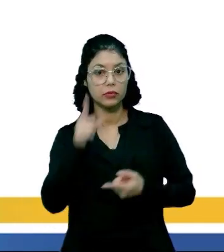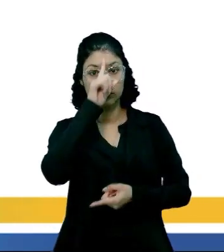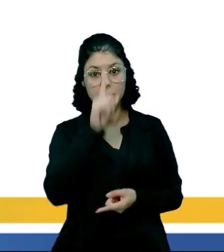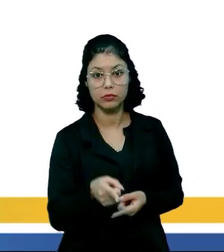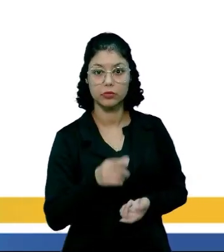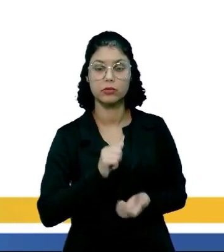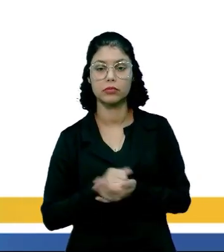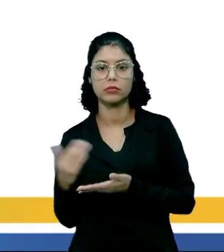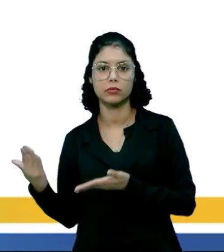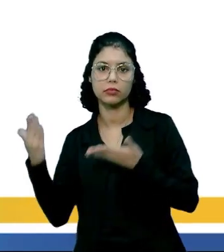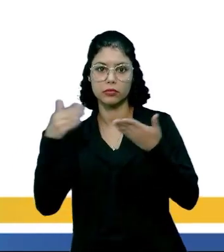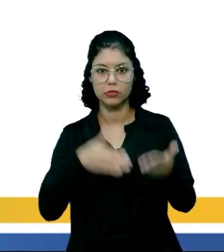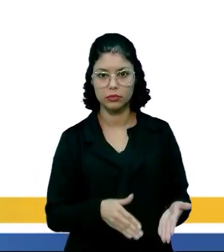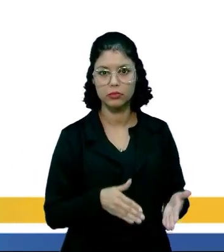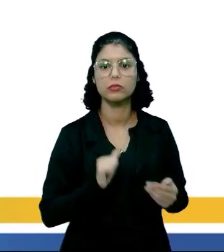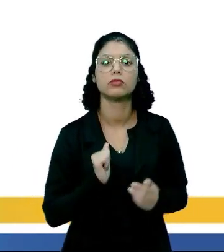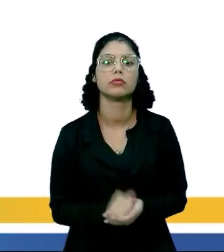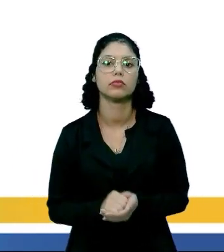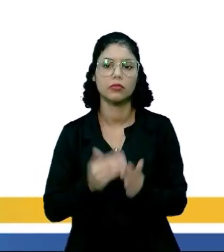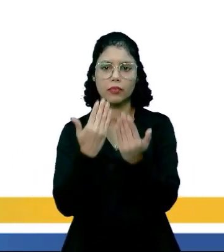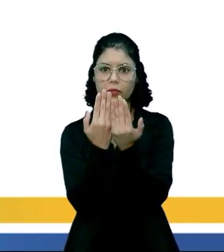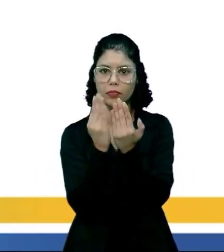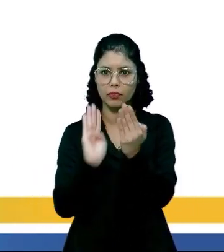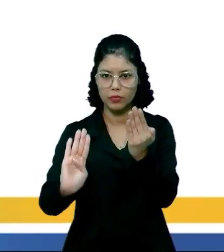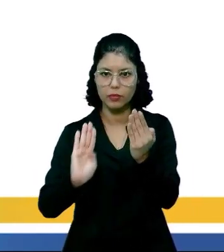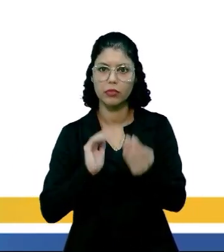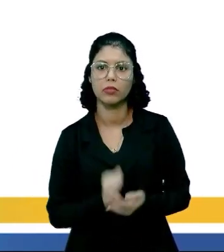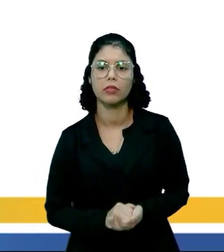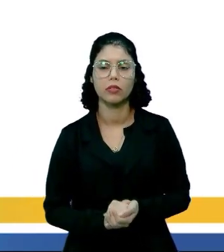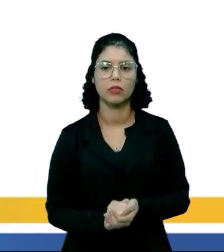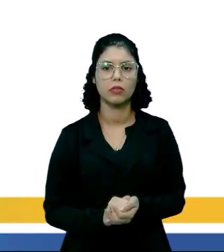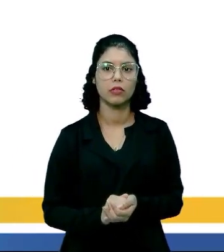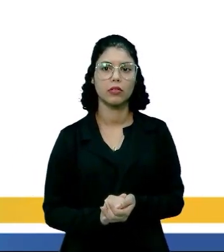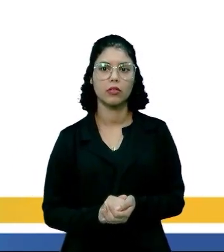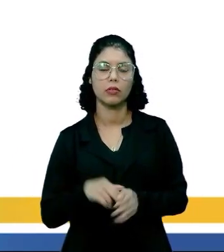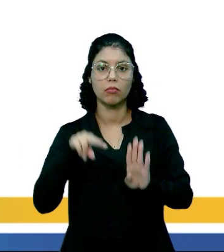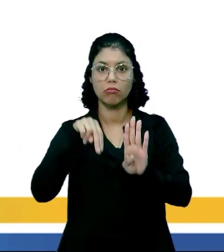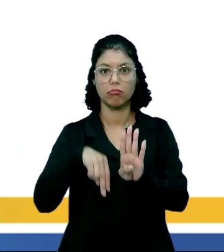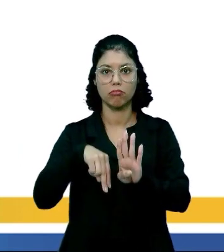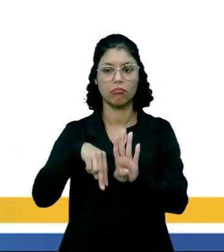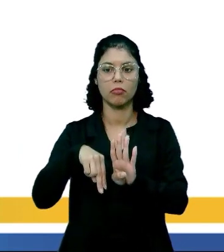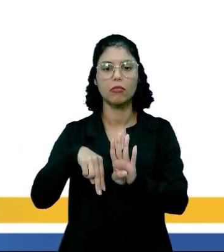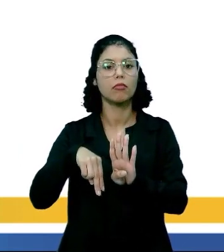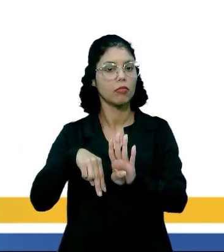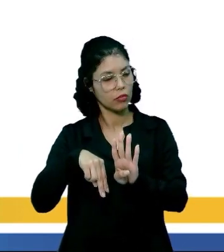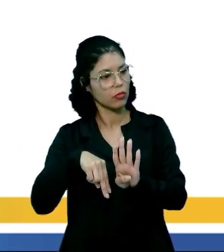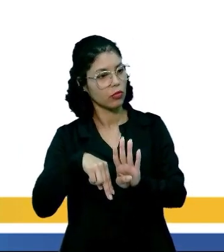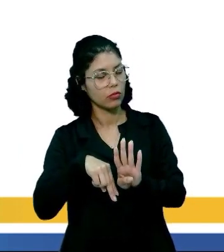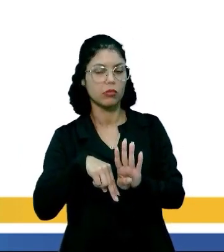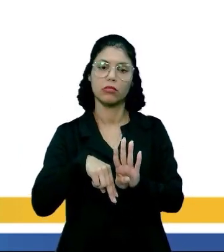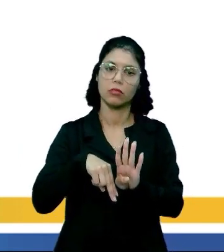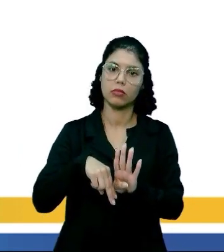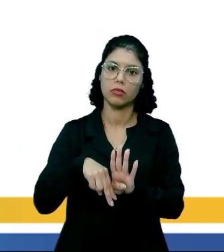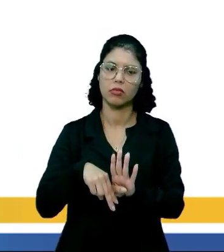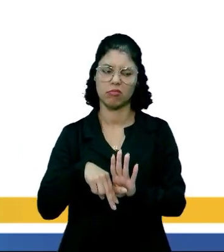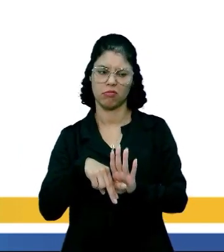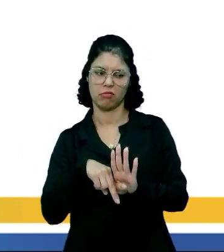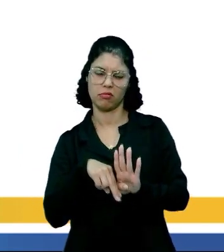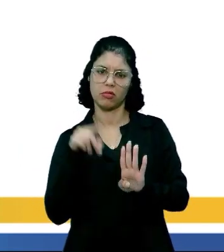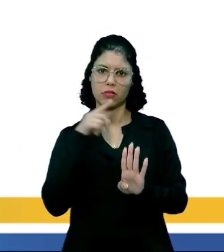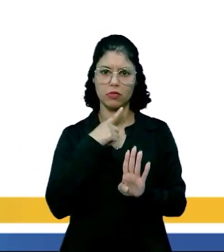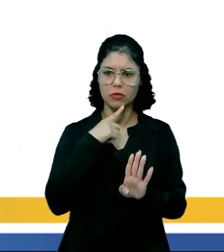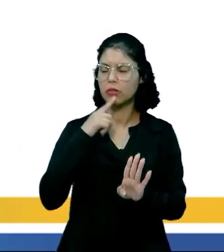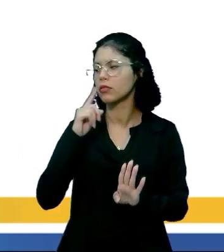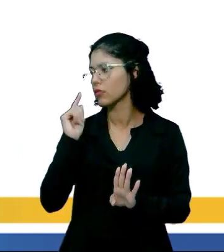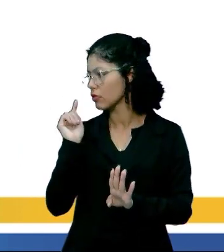Mas o dono da tabacaria chegou à porta e ficou à porta. Olhou-o com o desconforto da